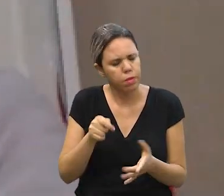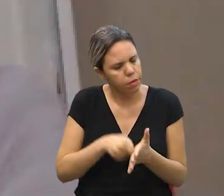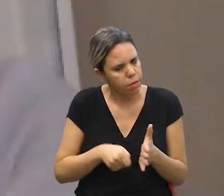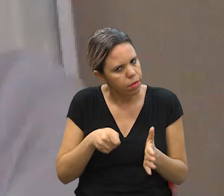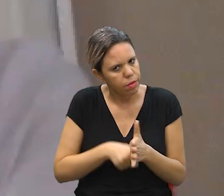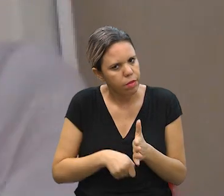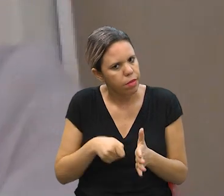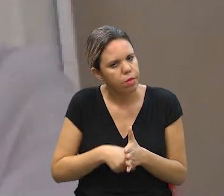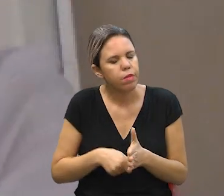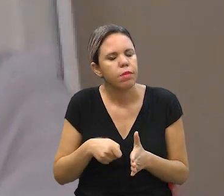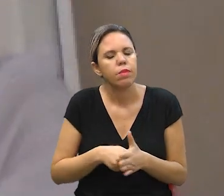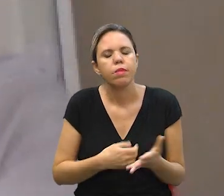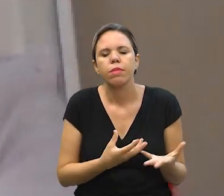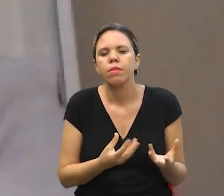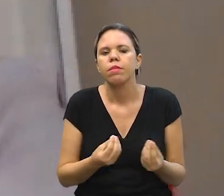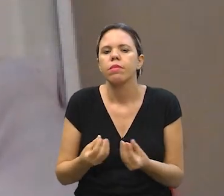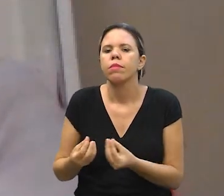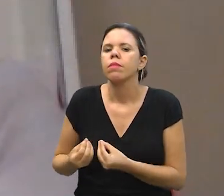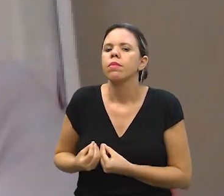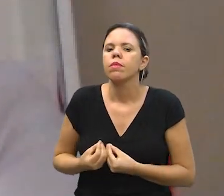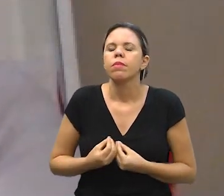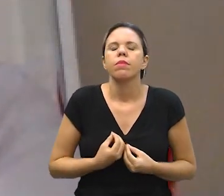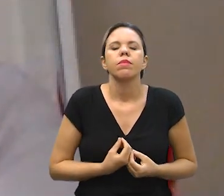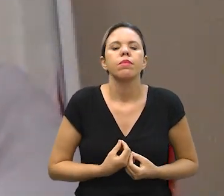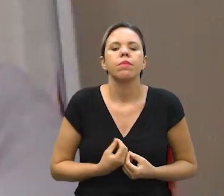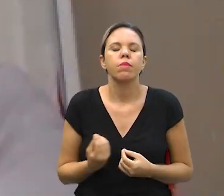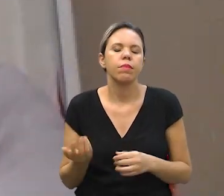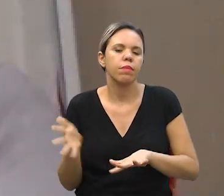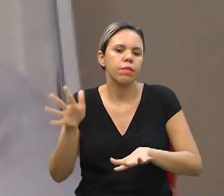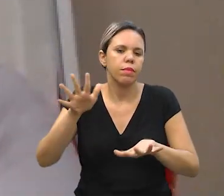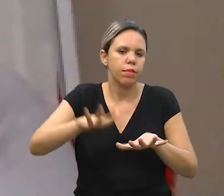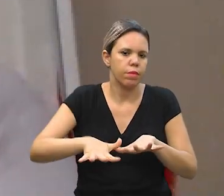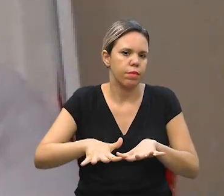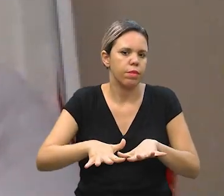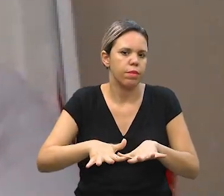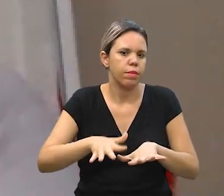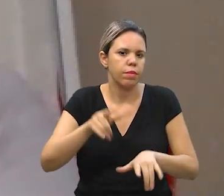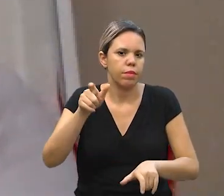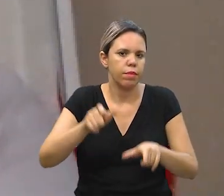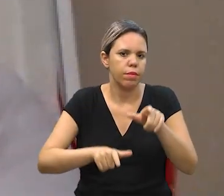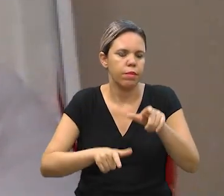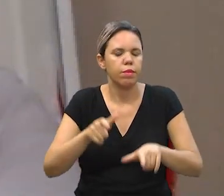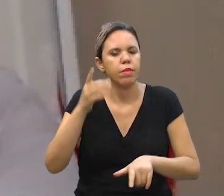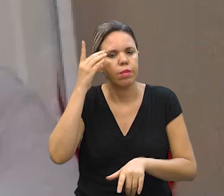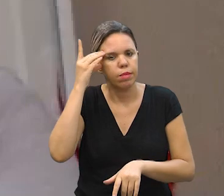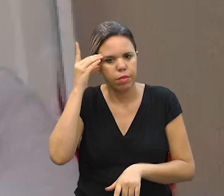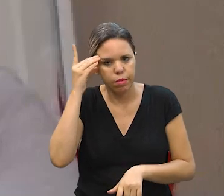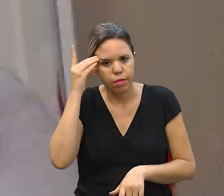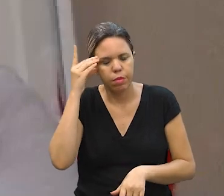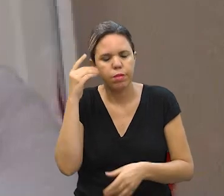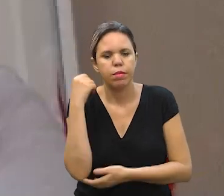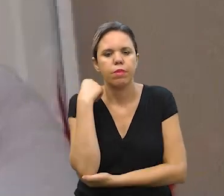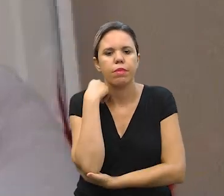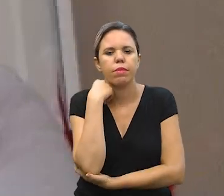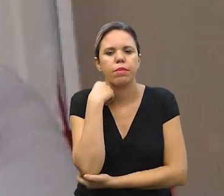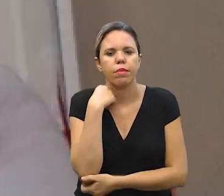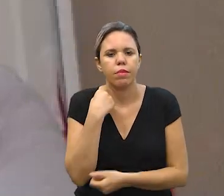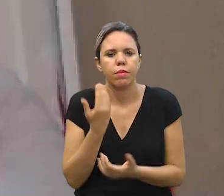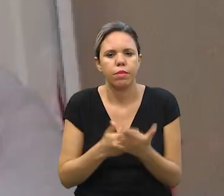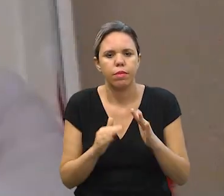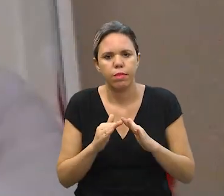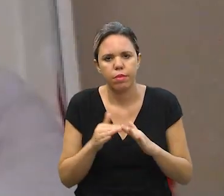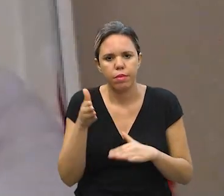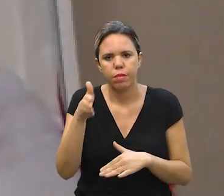ela luta muito pela inclusão de pessoas com síndrome de Down,